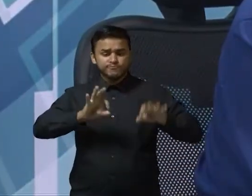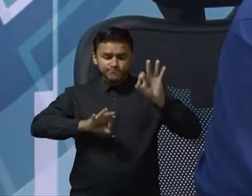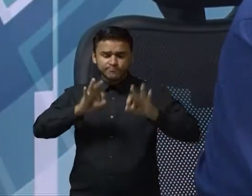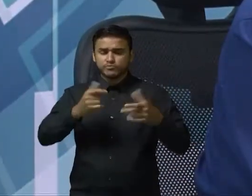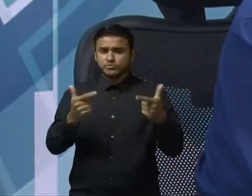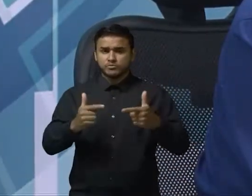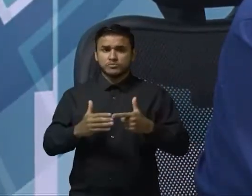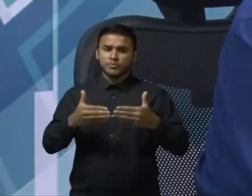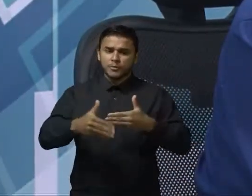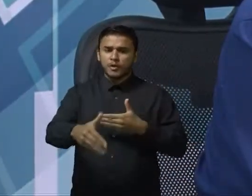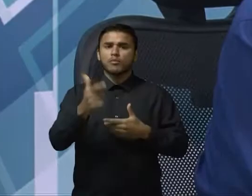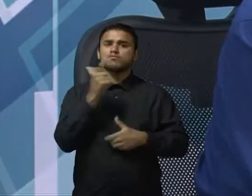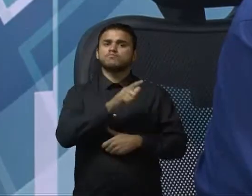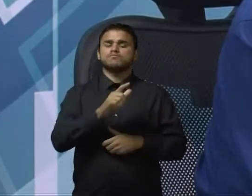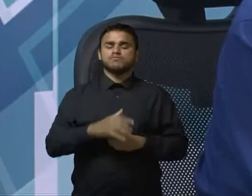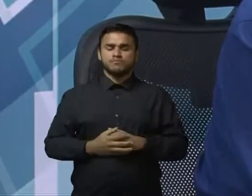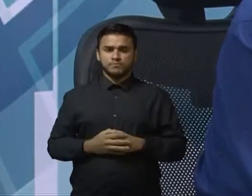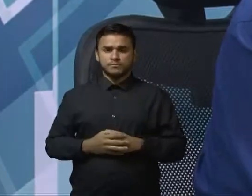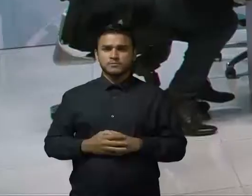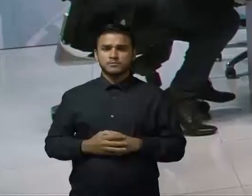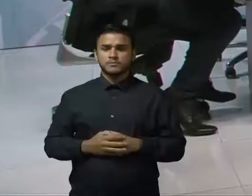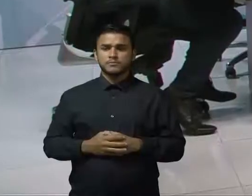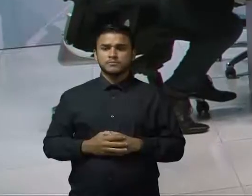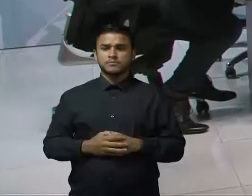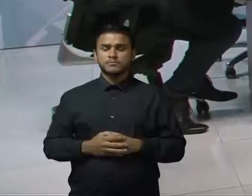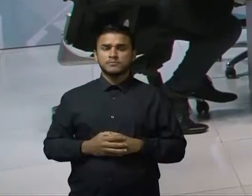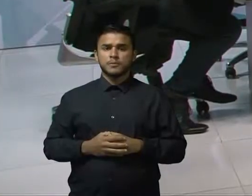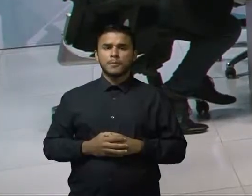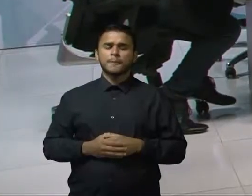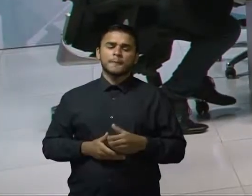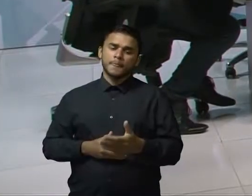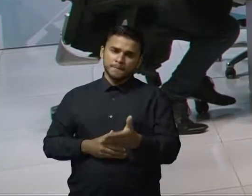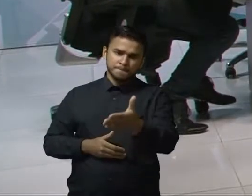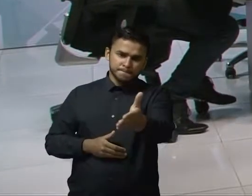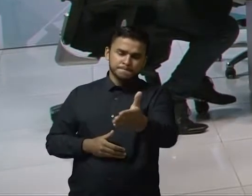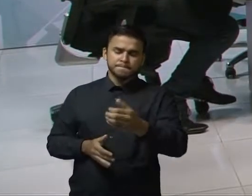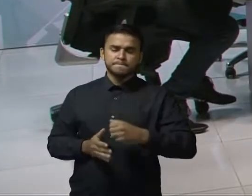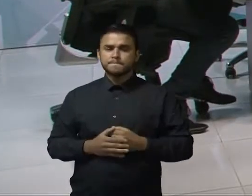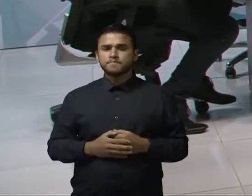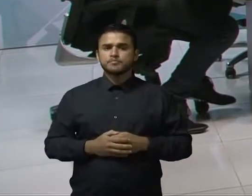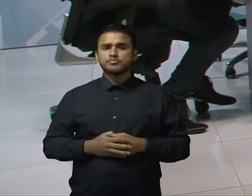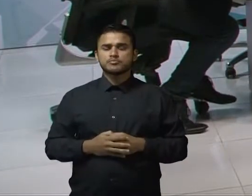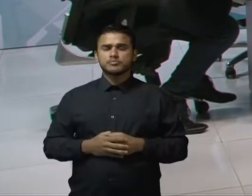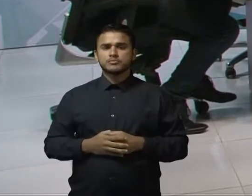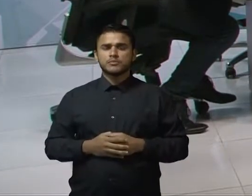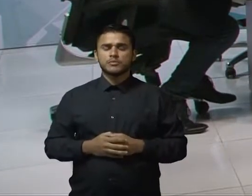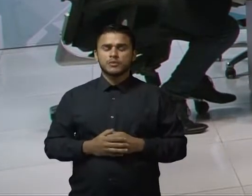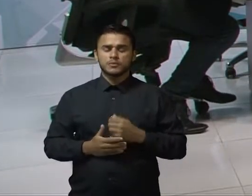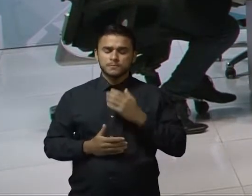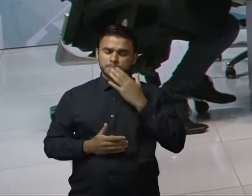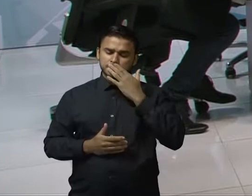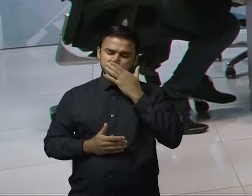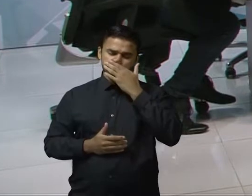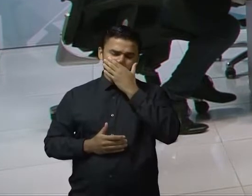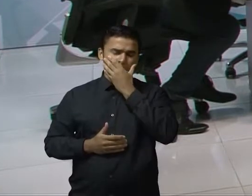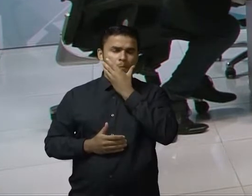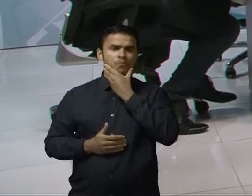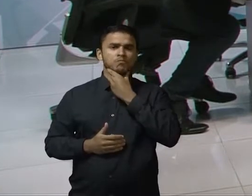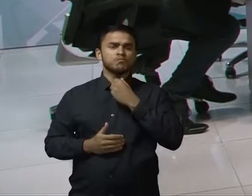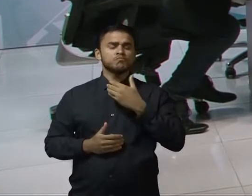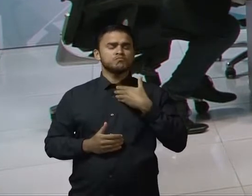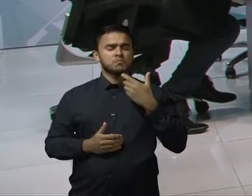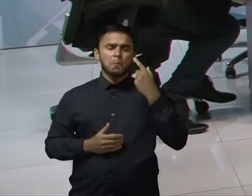objetivo institucional. E uma coisa assim, que nós observamos bem é que os governos,